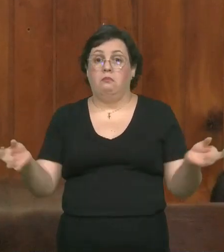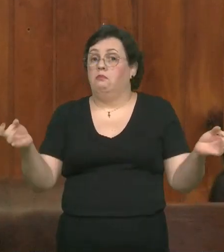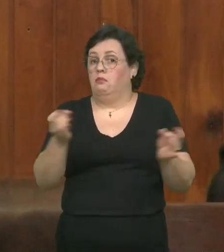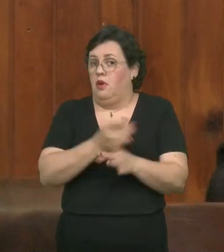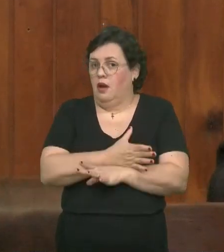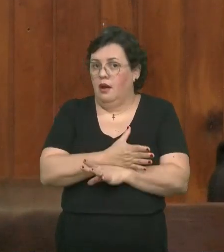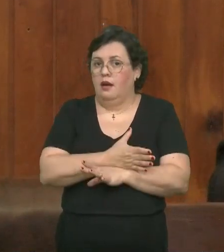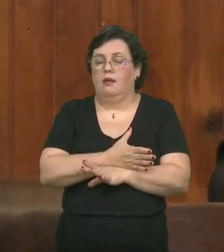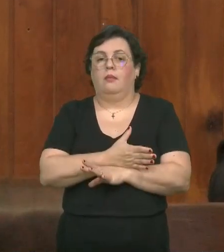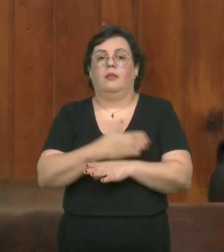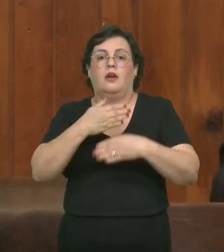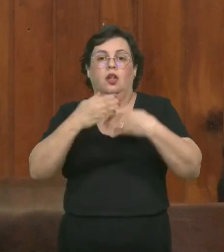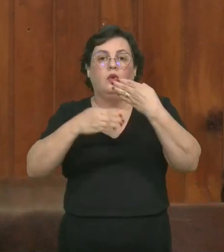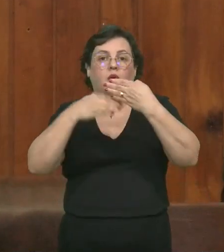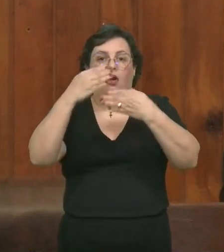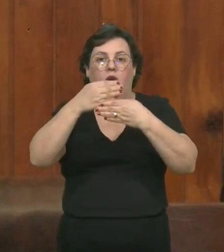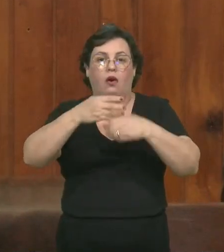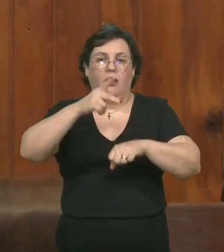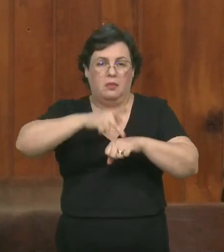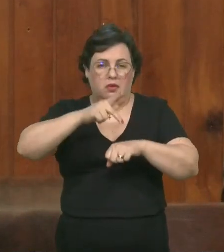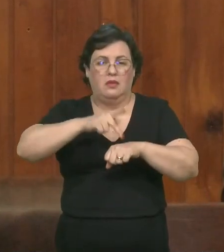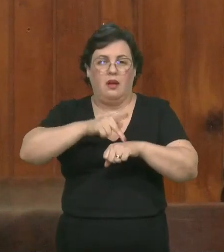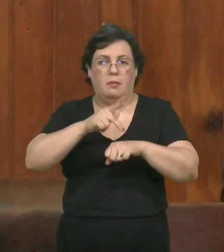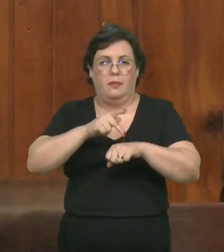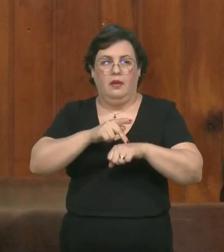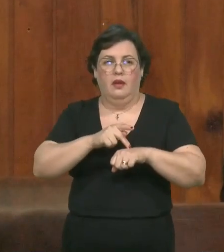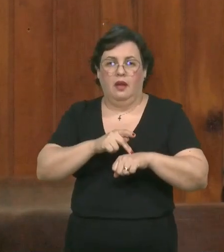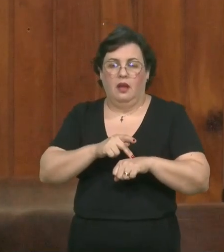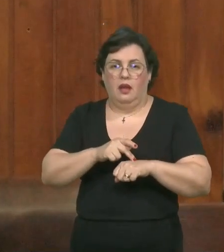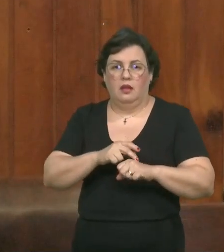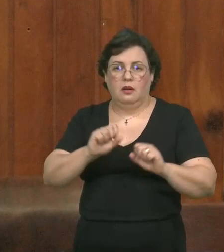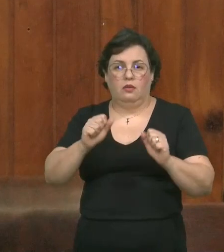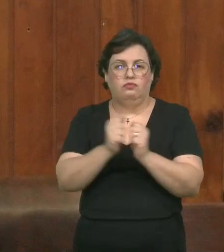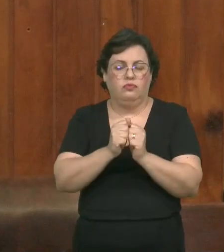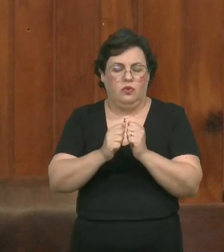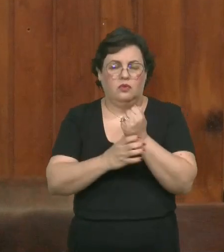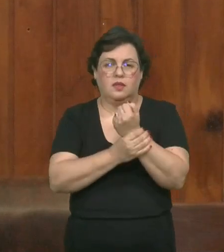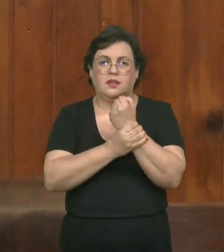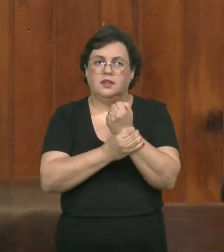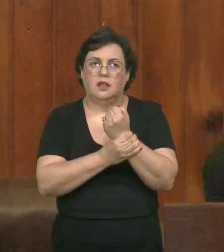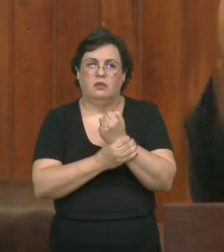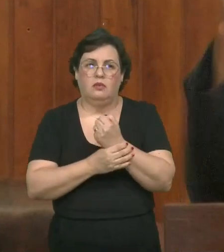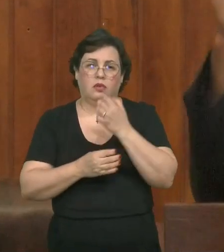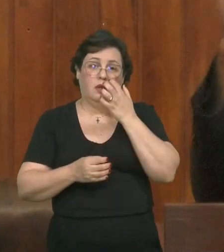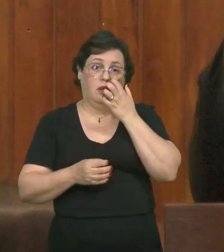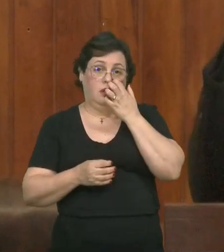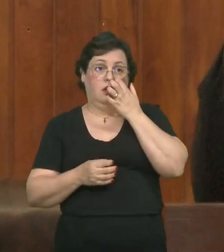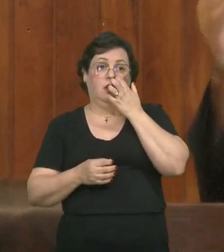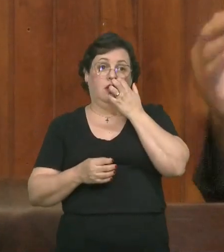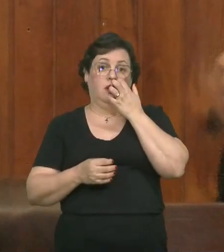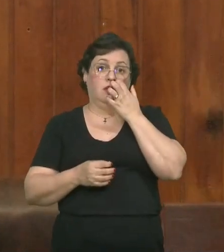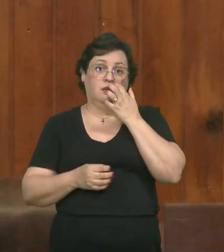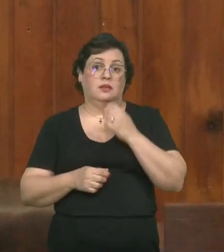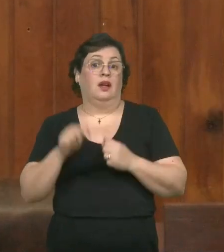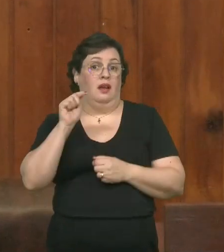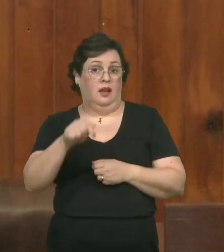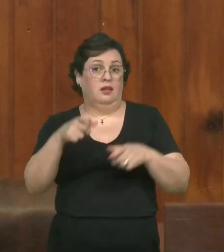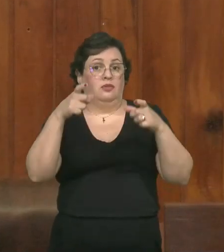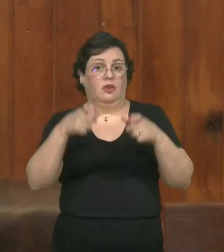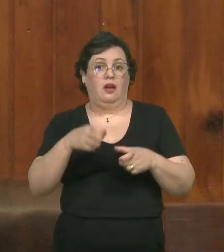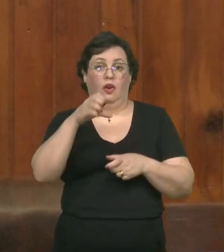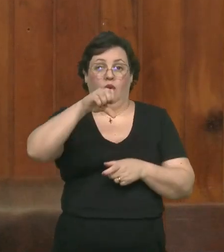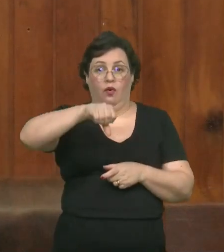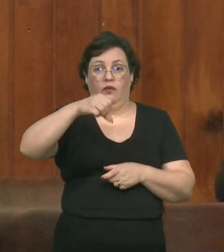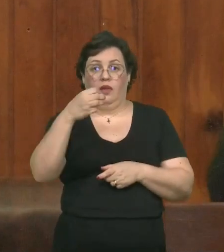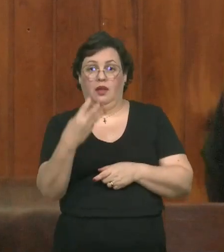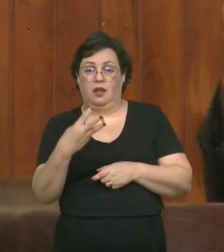a segurança ali aos usuários dessa vicinal, que, me digo de passagem, como eu disse, tem 90 anos, 93